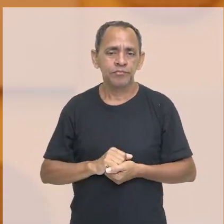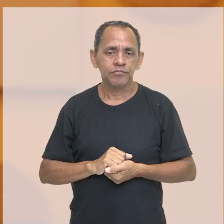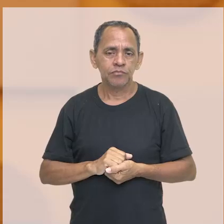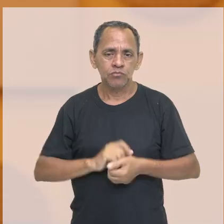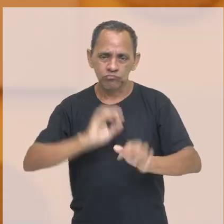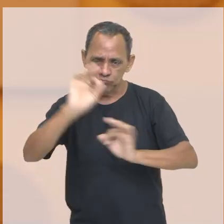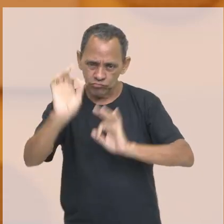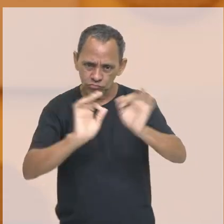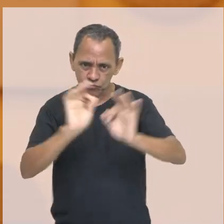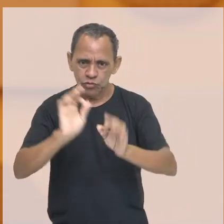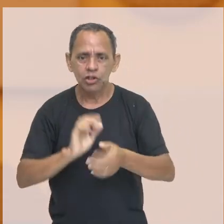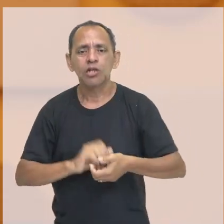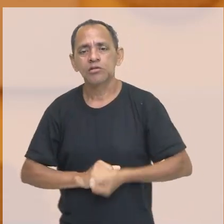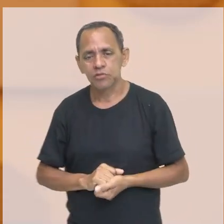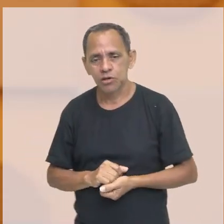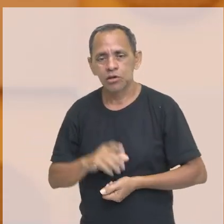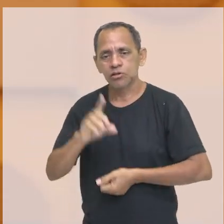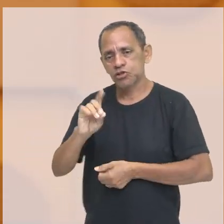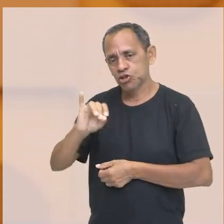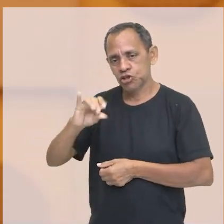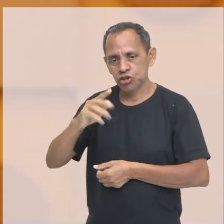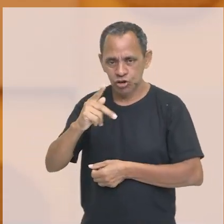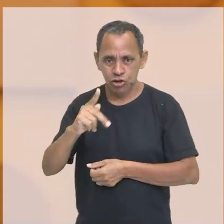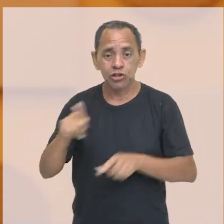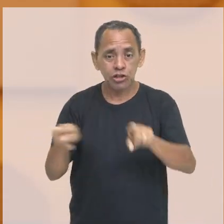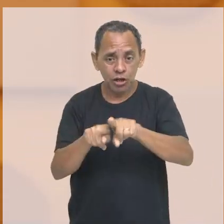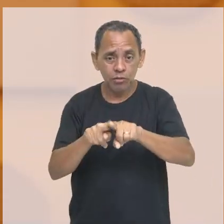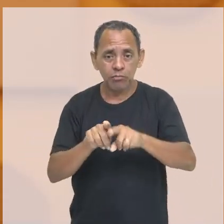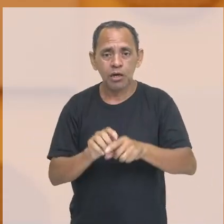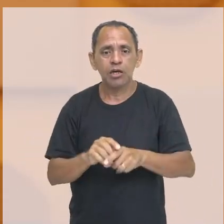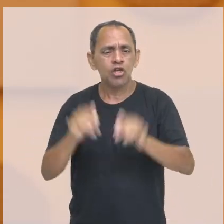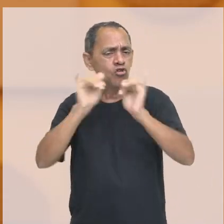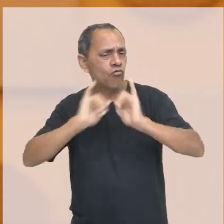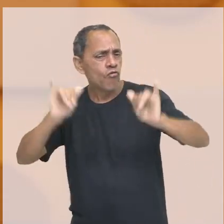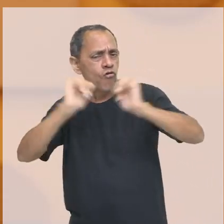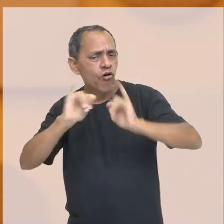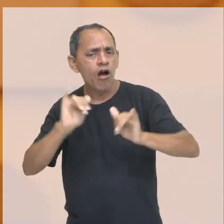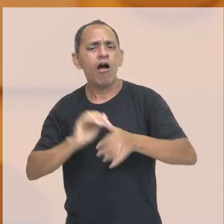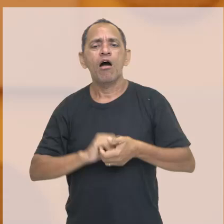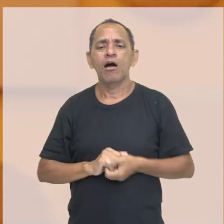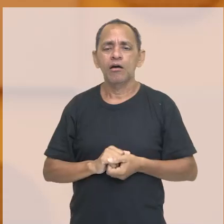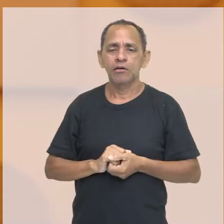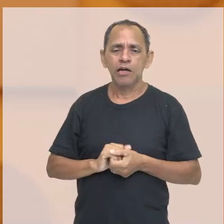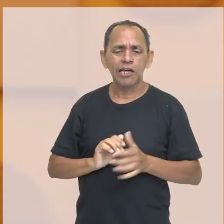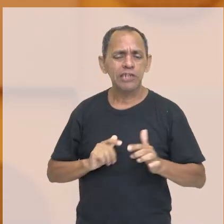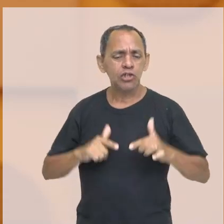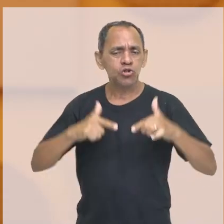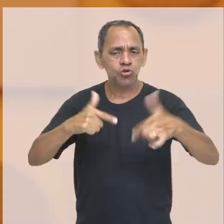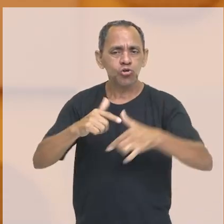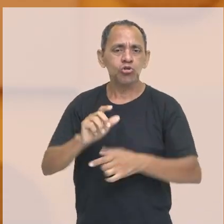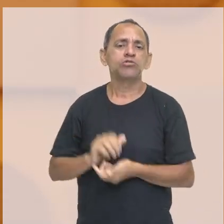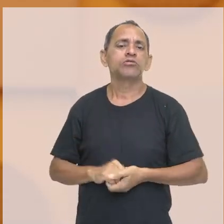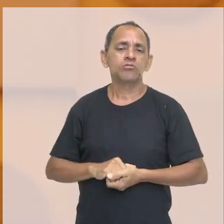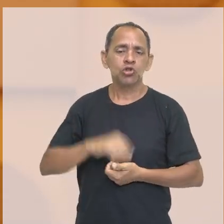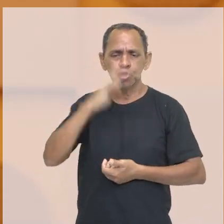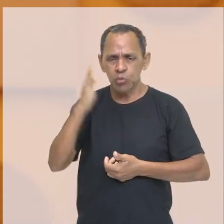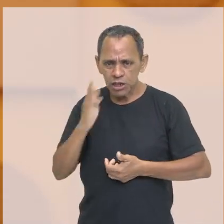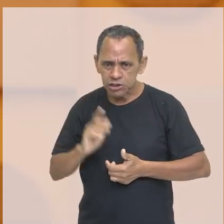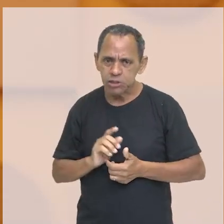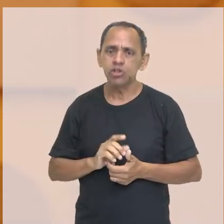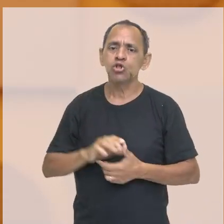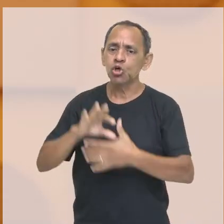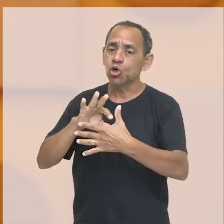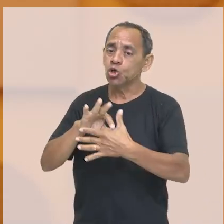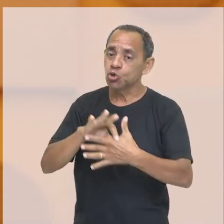gente? Departamento de Imprensa e Propaganda, que queria fazer propaganda do Brasil e de seu líder. Vocês estão vendo